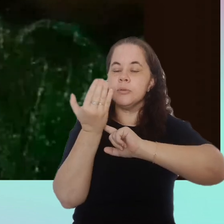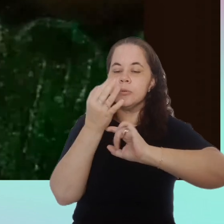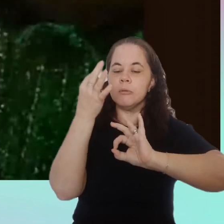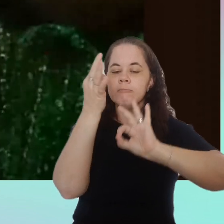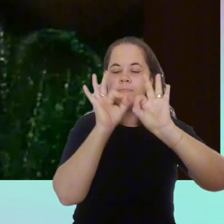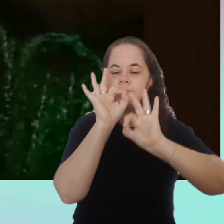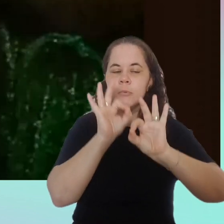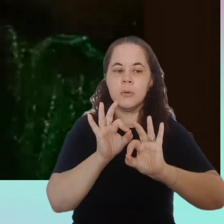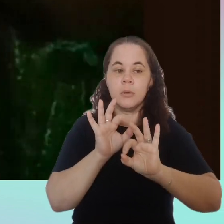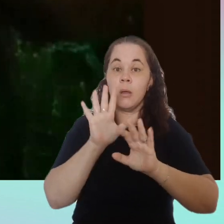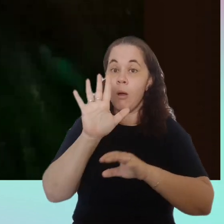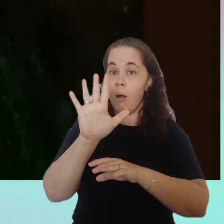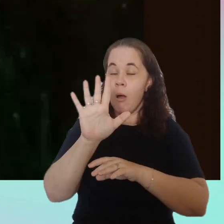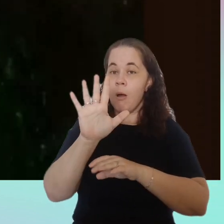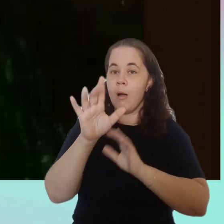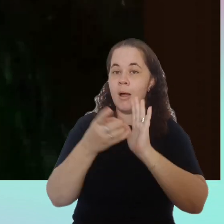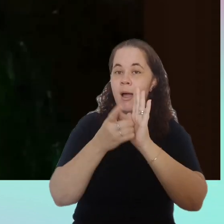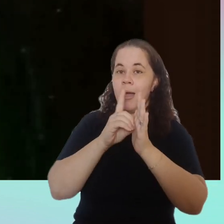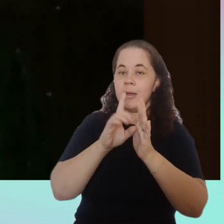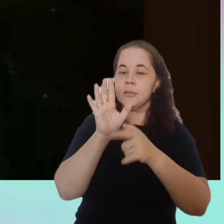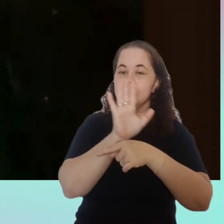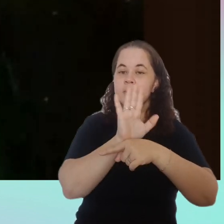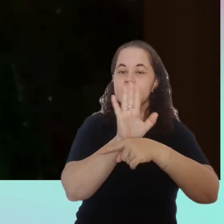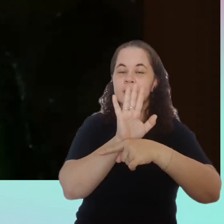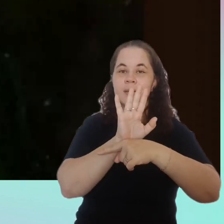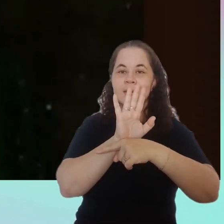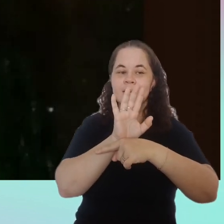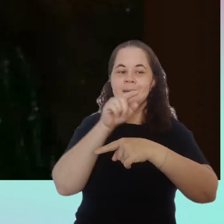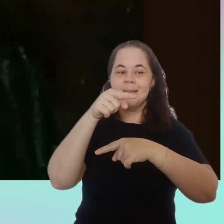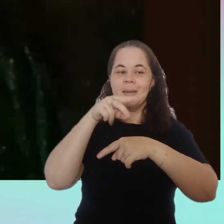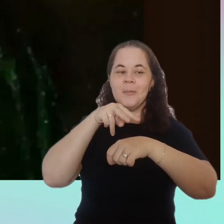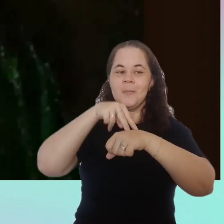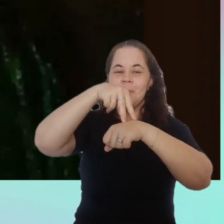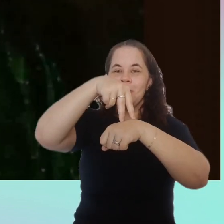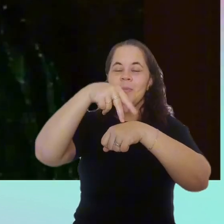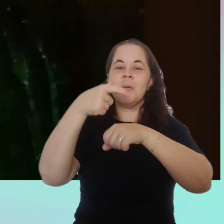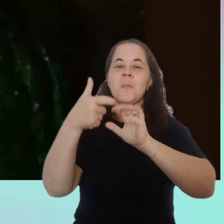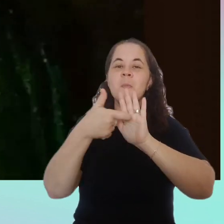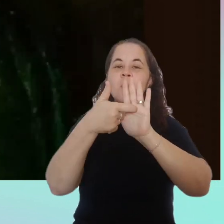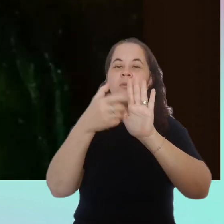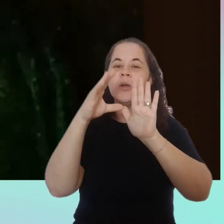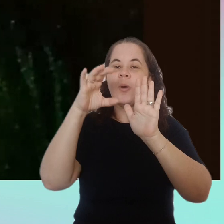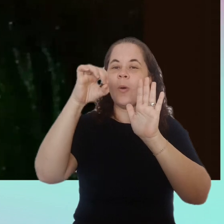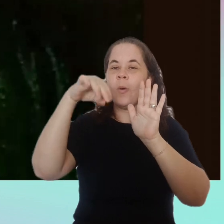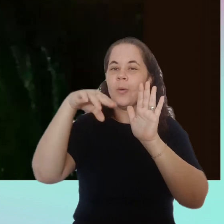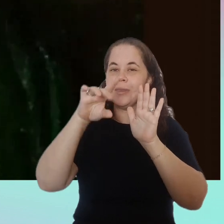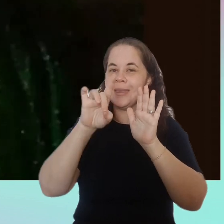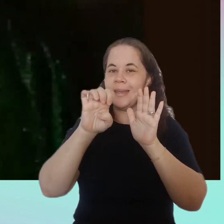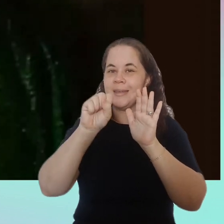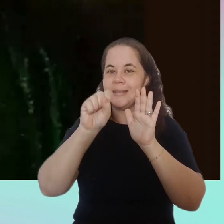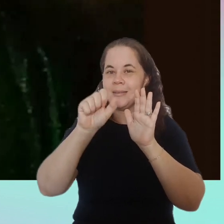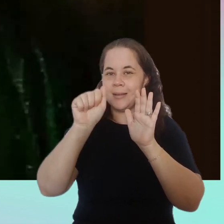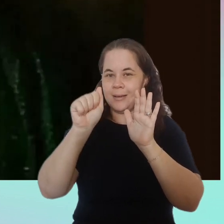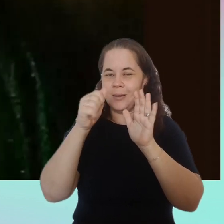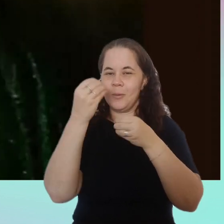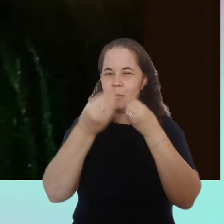né? Ó, o Lucas tá aqui projetando pra gente algumas Pronto, tá imagens aí uma das performances da Condessa, da exatamente.